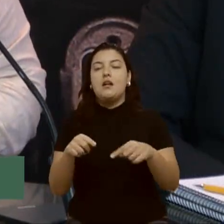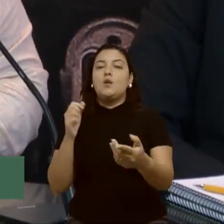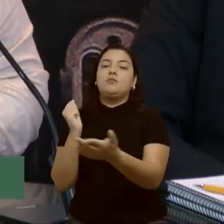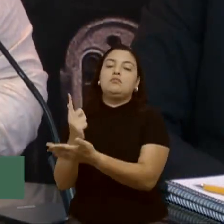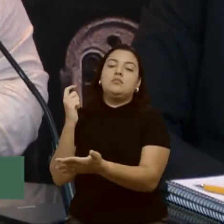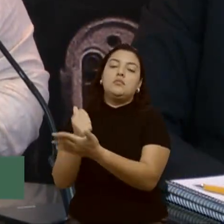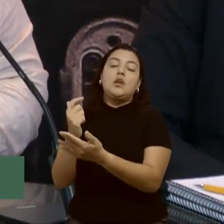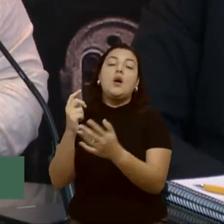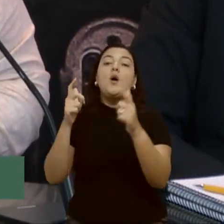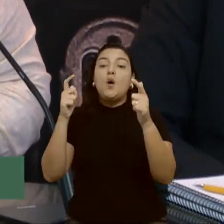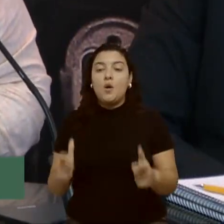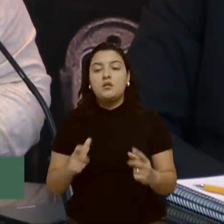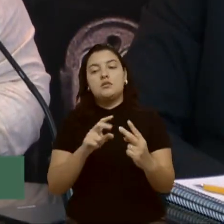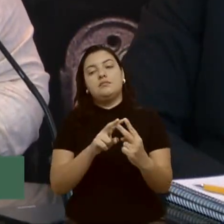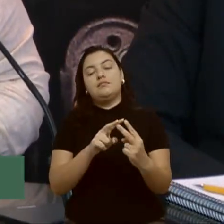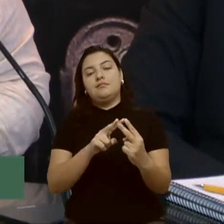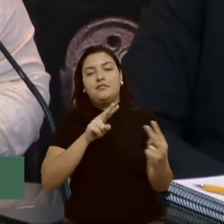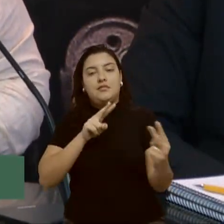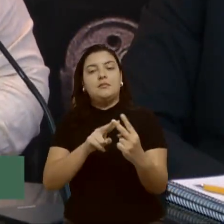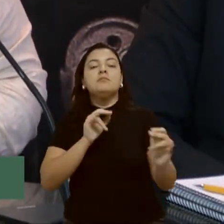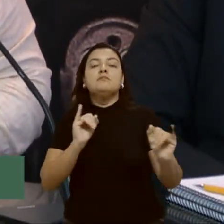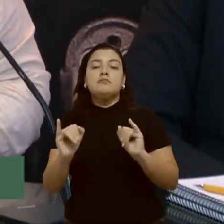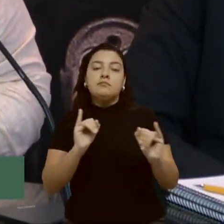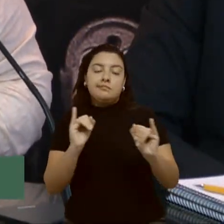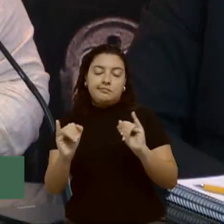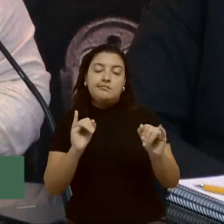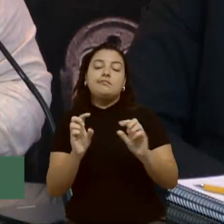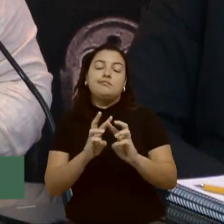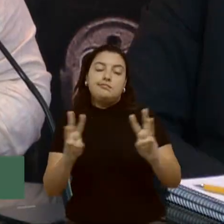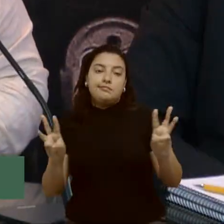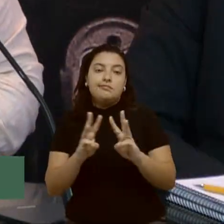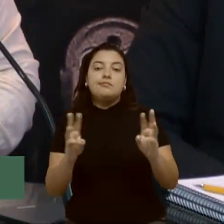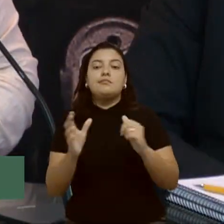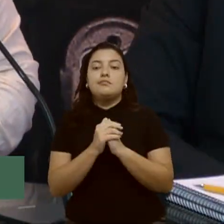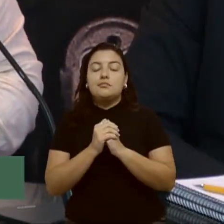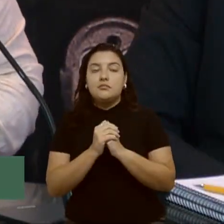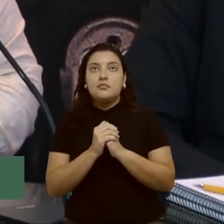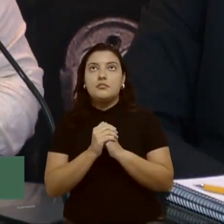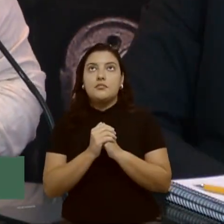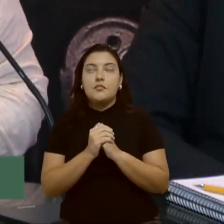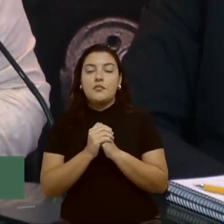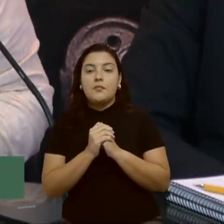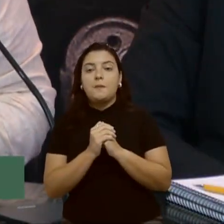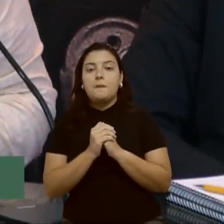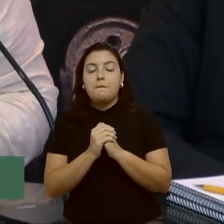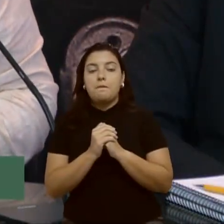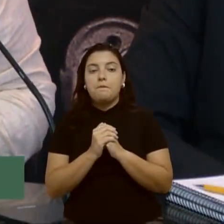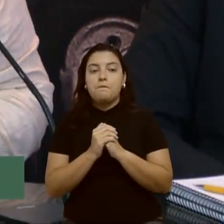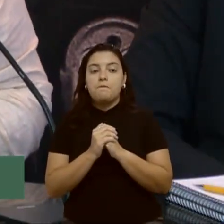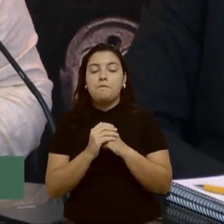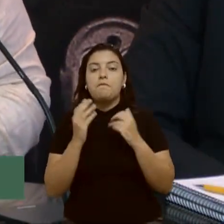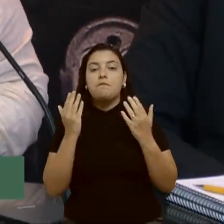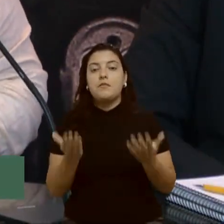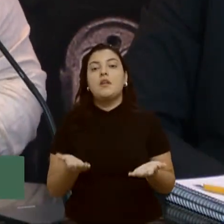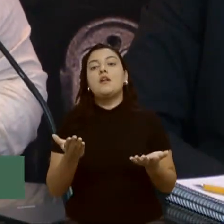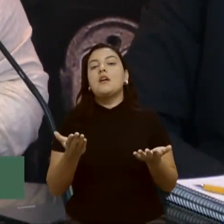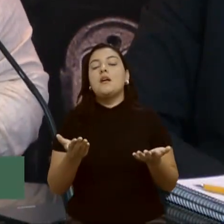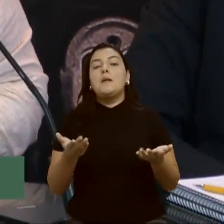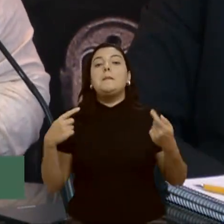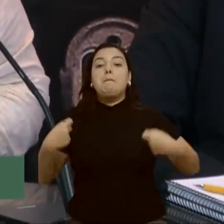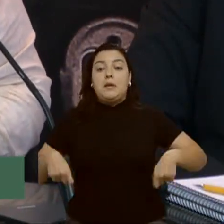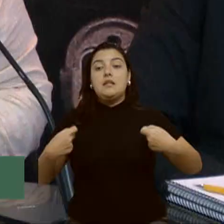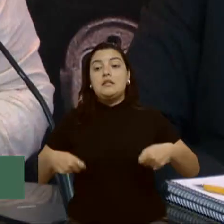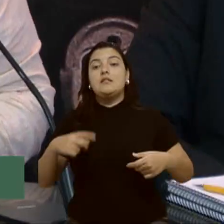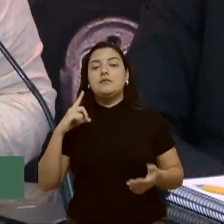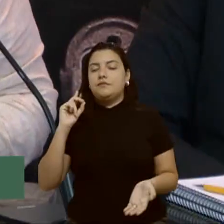adquirida através, de fato, dos sites virtuais, e não mais de forma tão presencial. E claro que a gente precisa